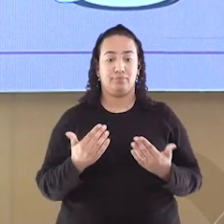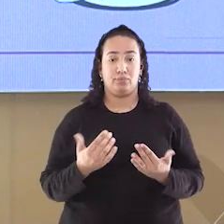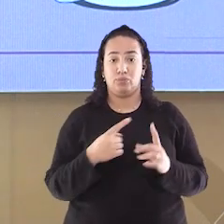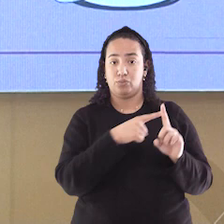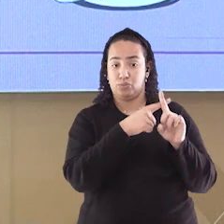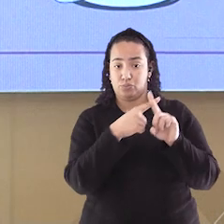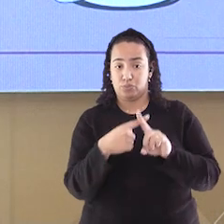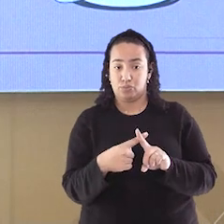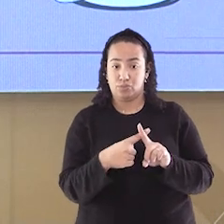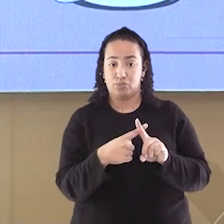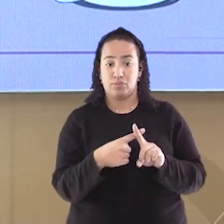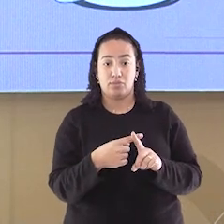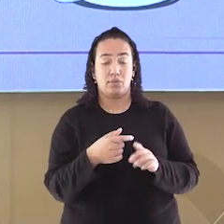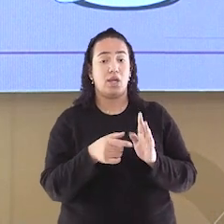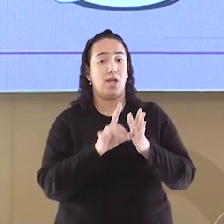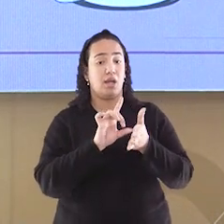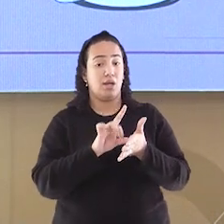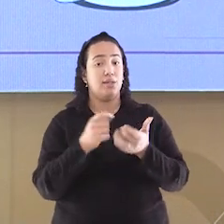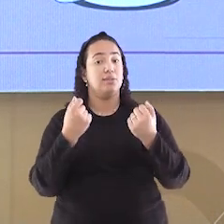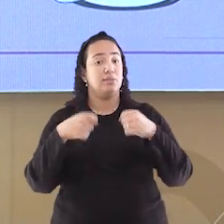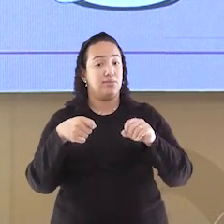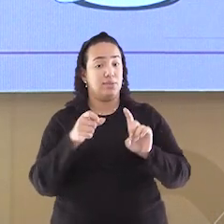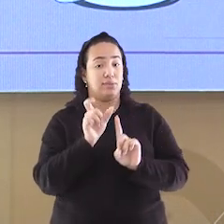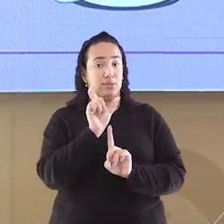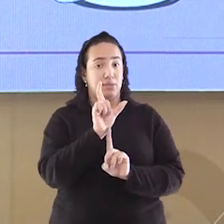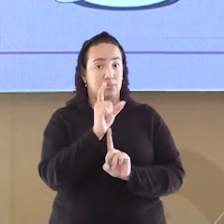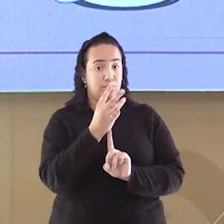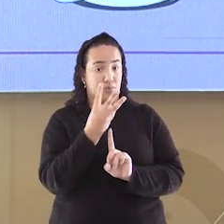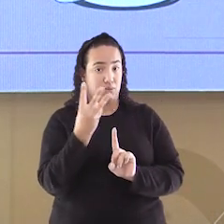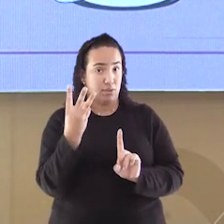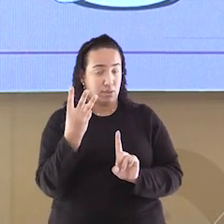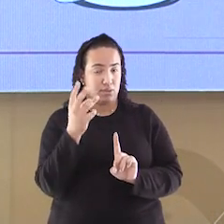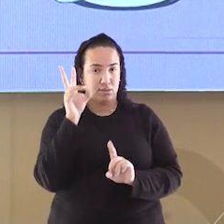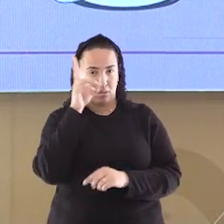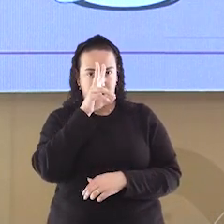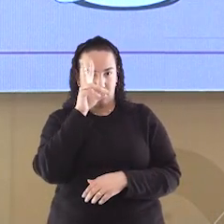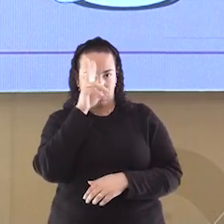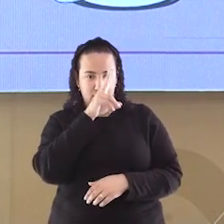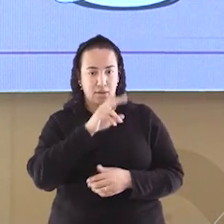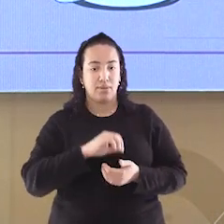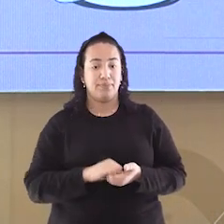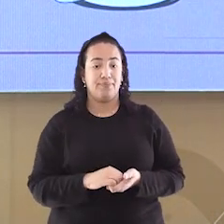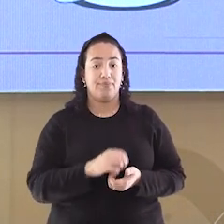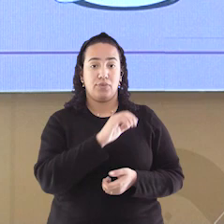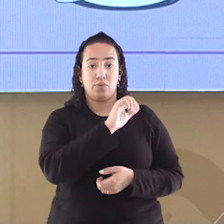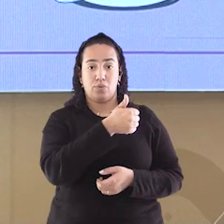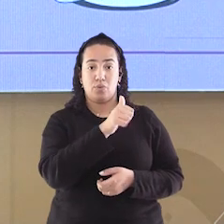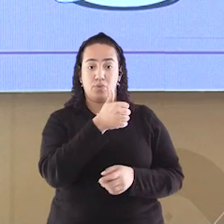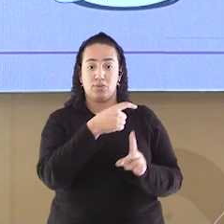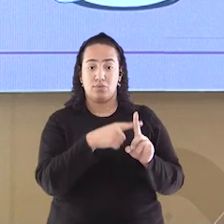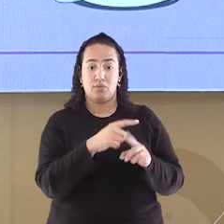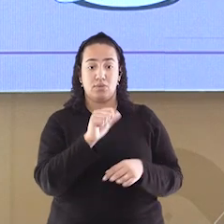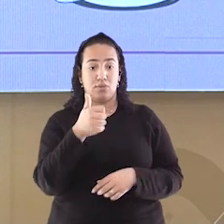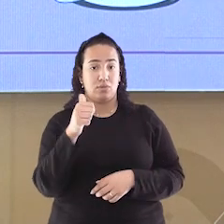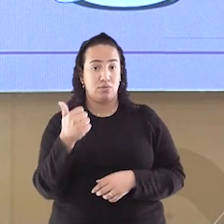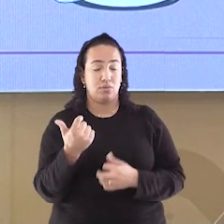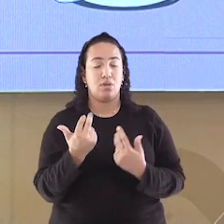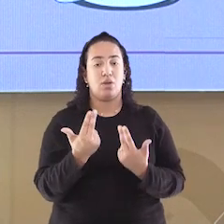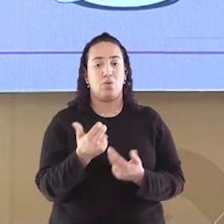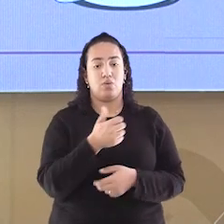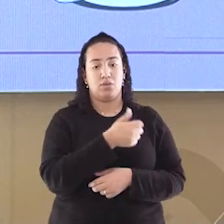Fazendo a multiplicação, antes disso a gente tem que resolver a potenciação. 11 vezes 11, que resulta